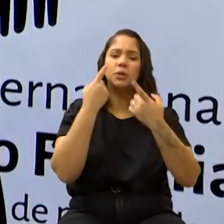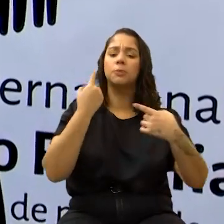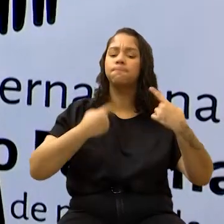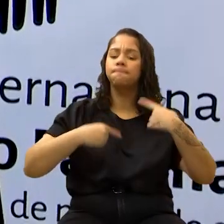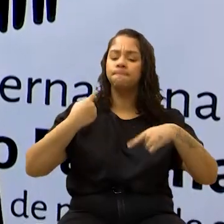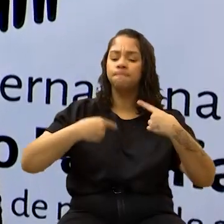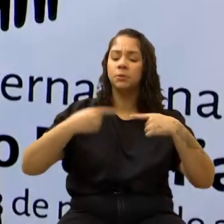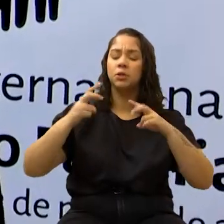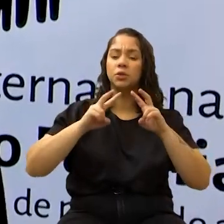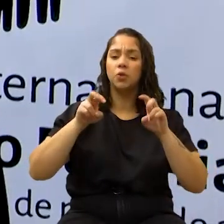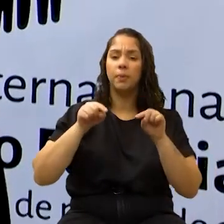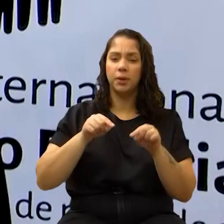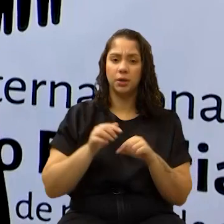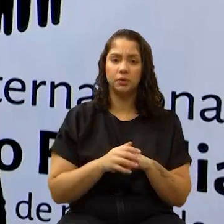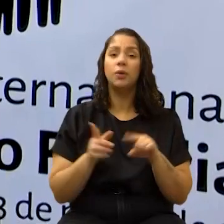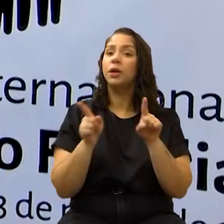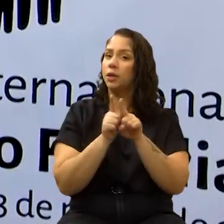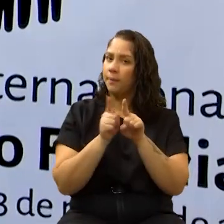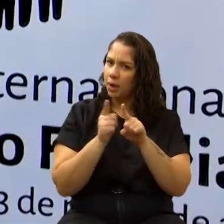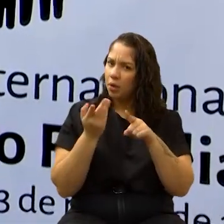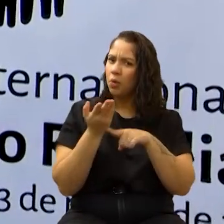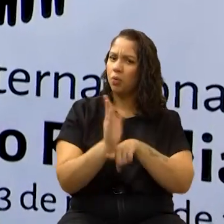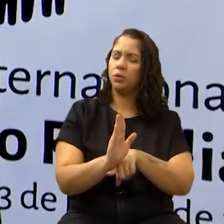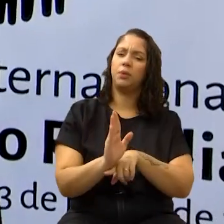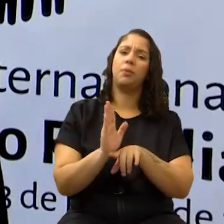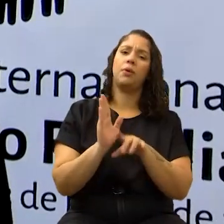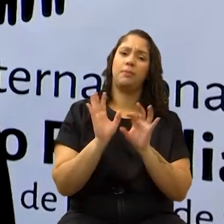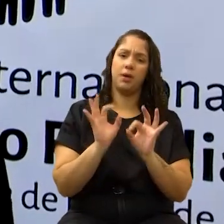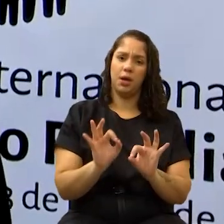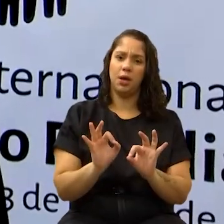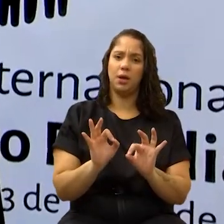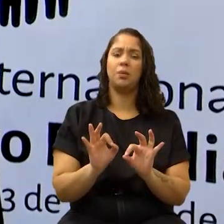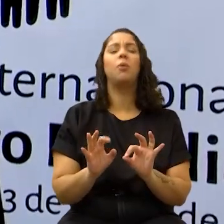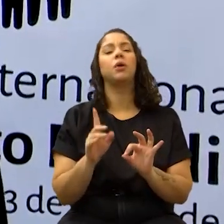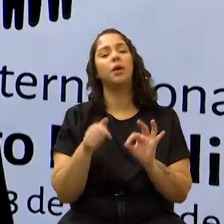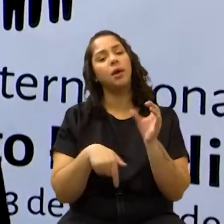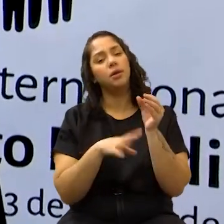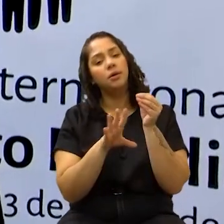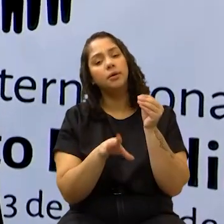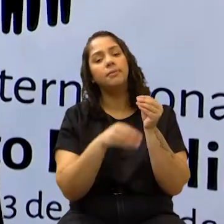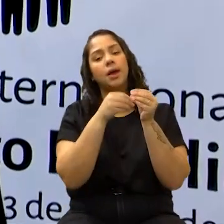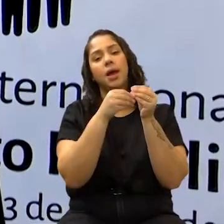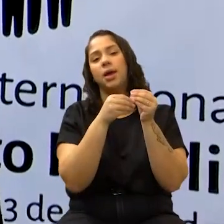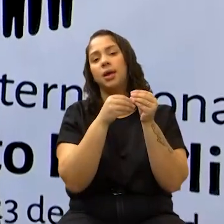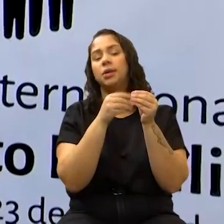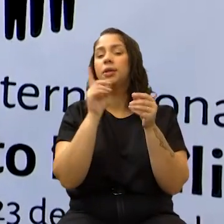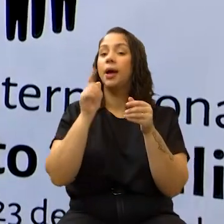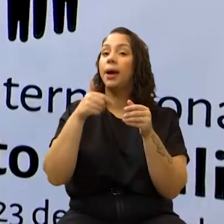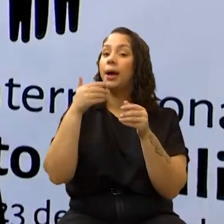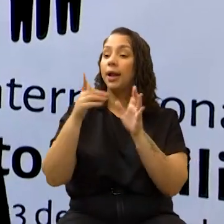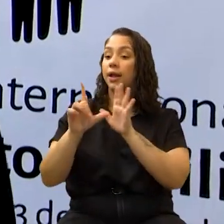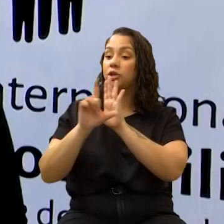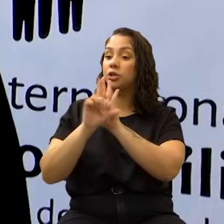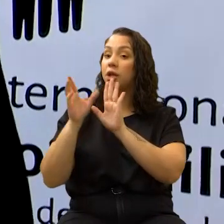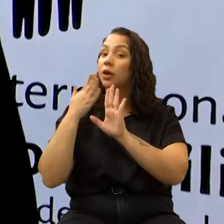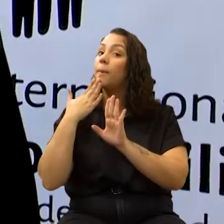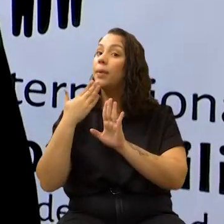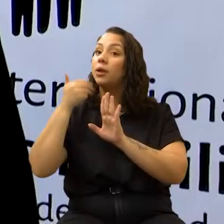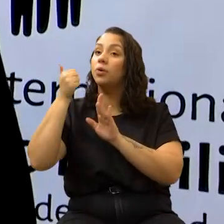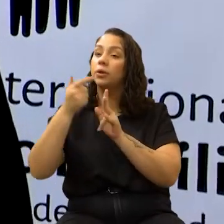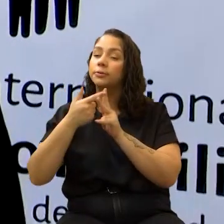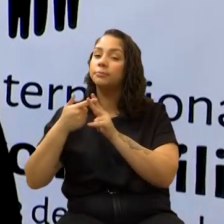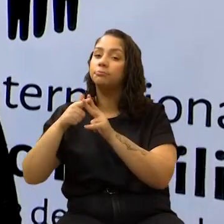preocupação, né, de debater esse tema e contribuir, colaborar, seja com emenda, seja com aprimoramento